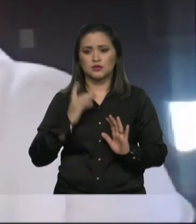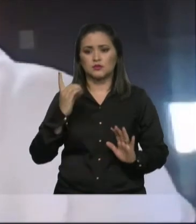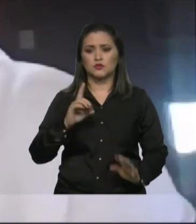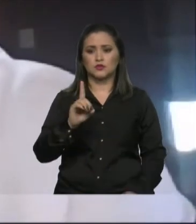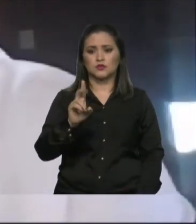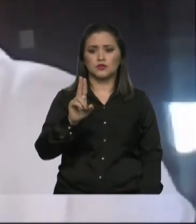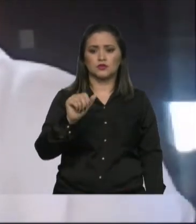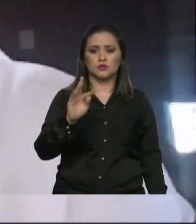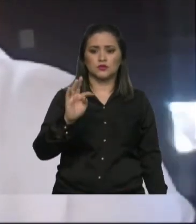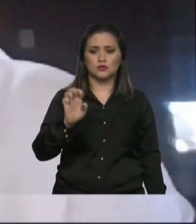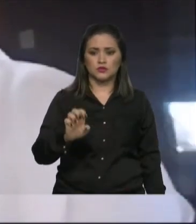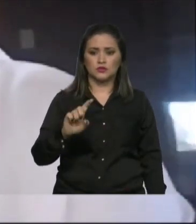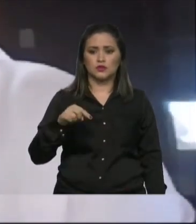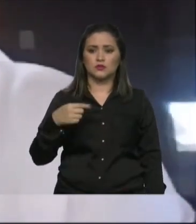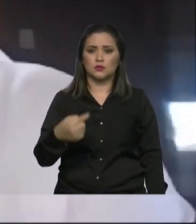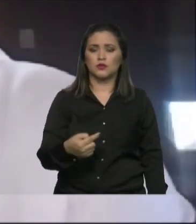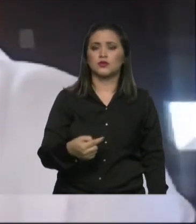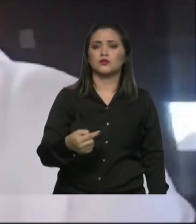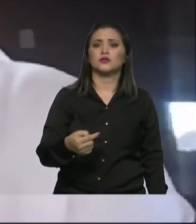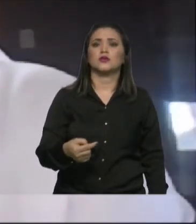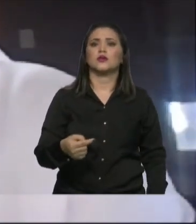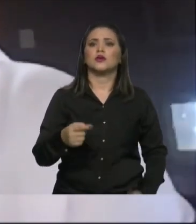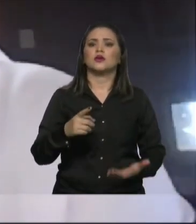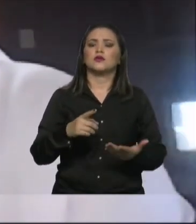veto pelo governador Flávio Dino.